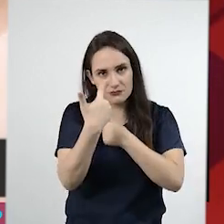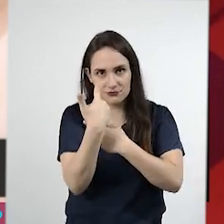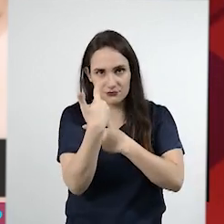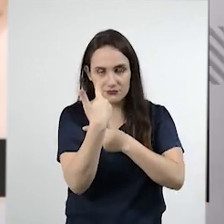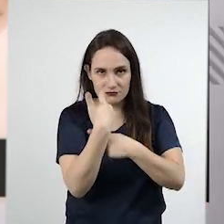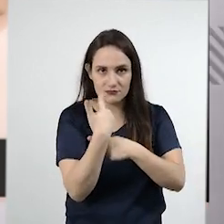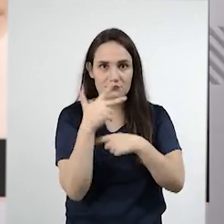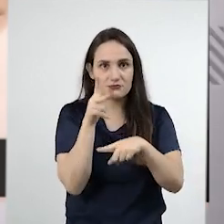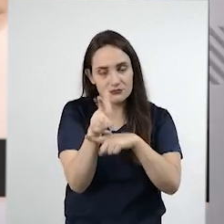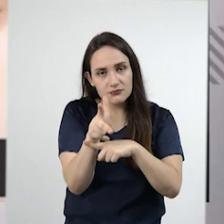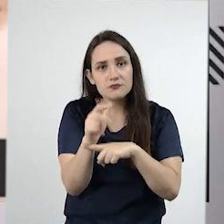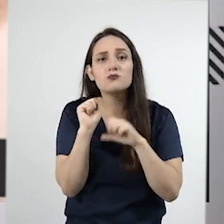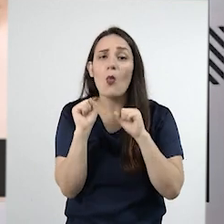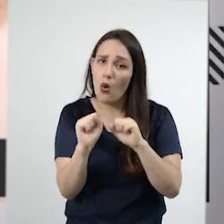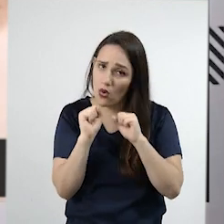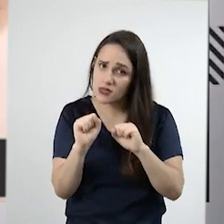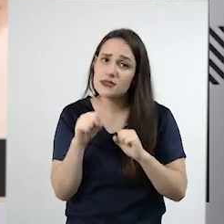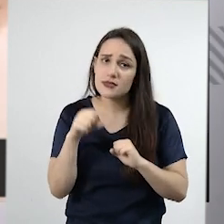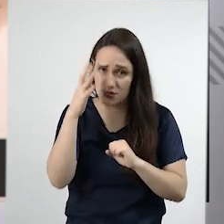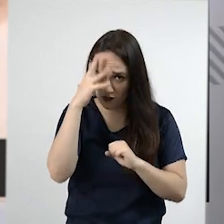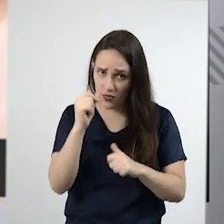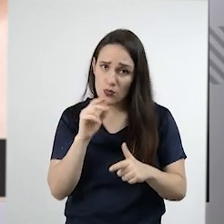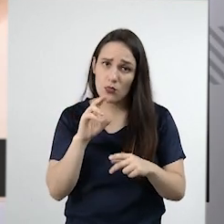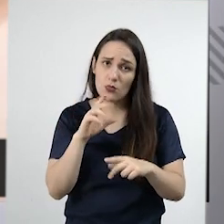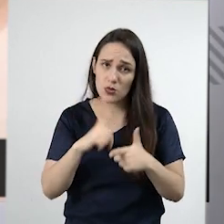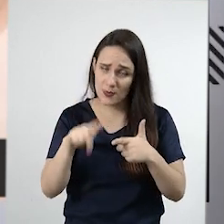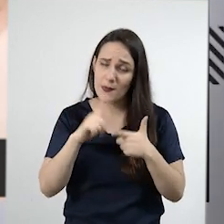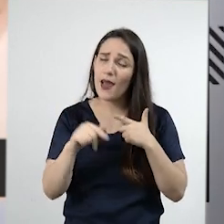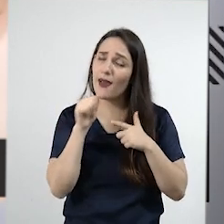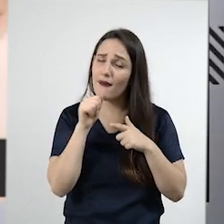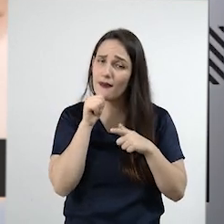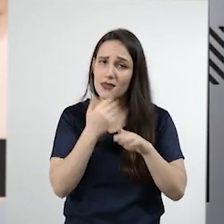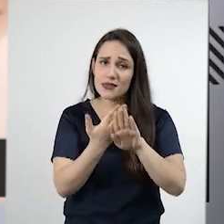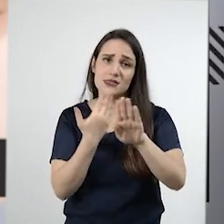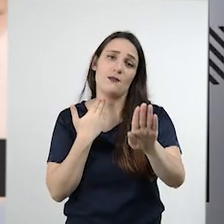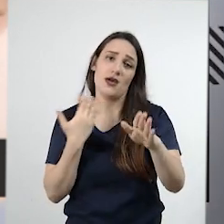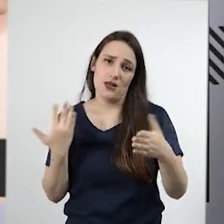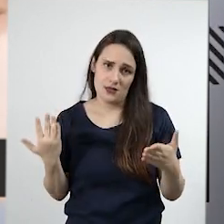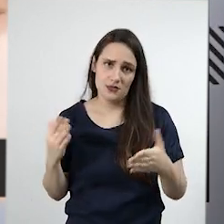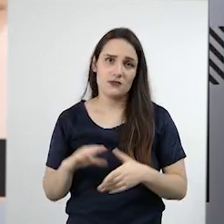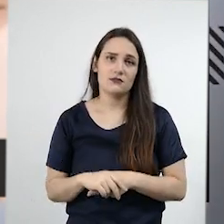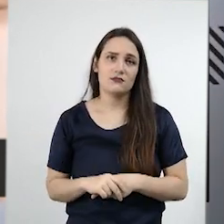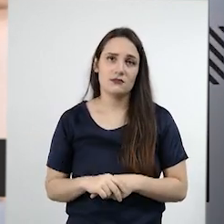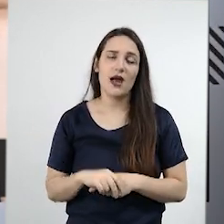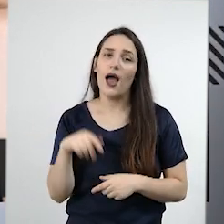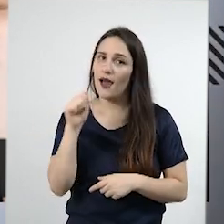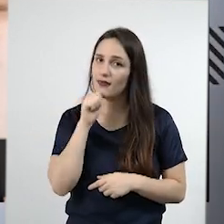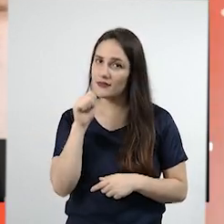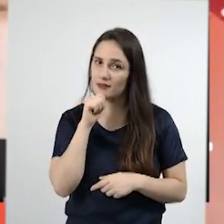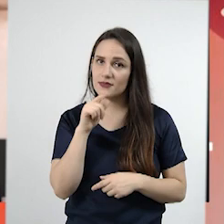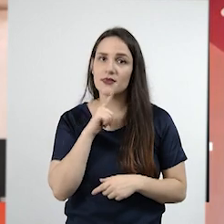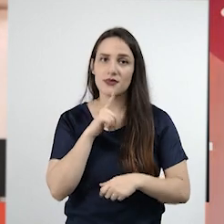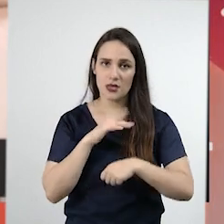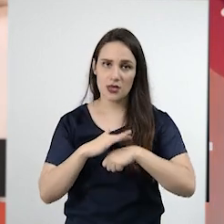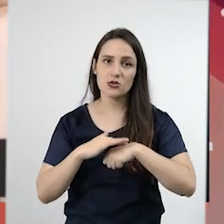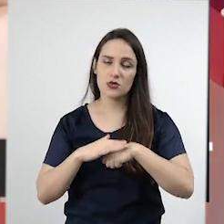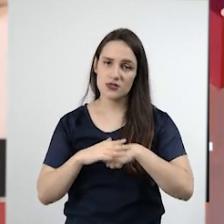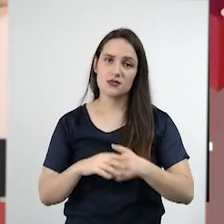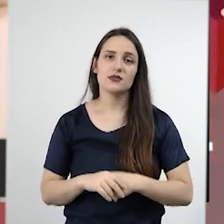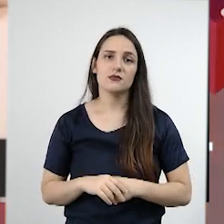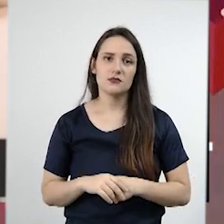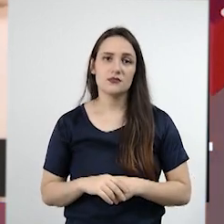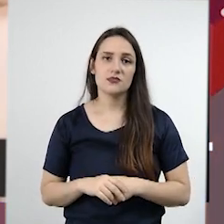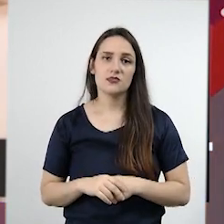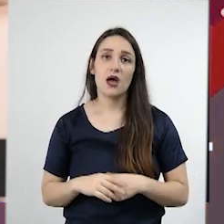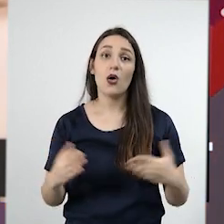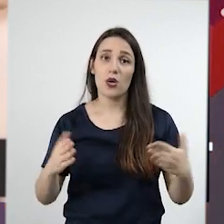as demandas de fato aí das pessoas nesta orientação aí, nesse auxílio a esses momentos difíceis. Então, a